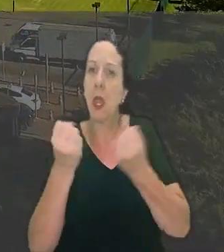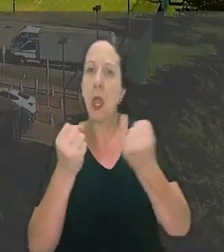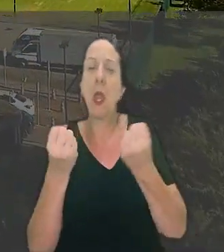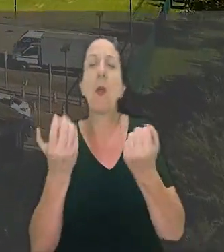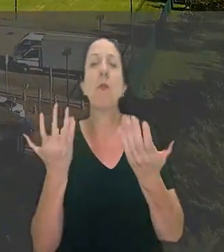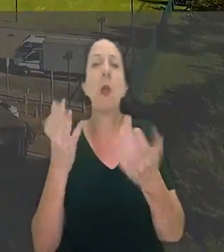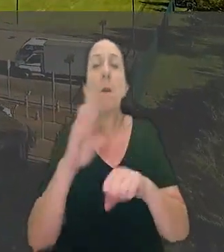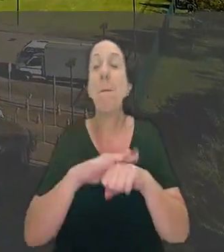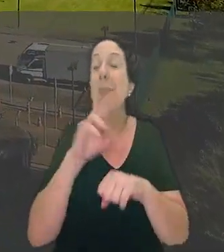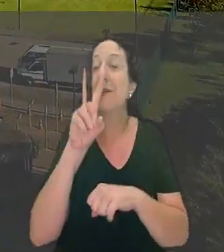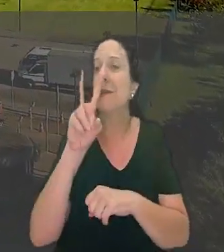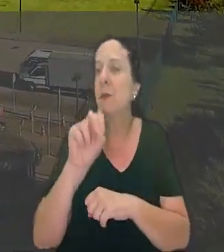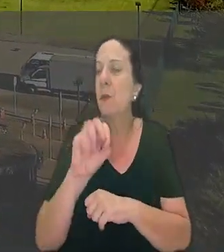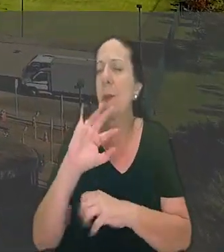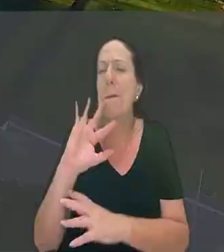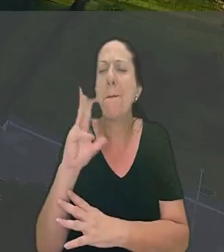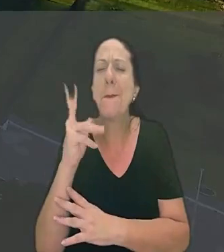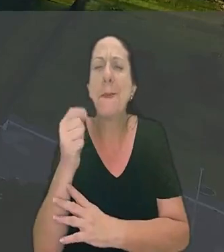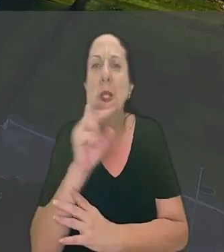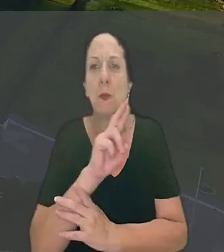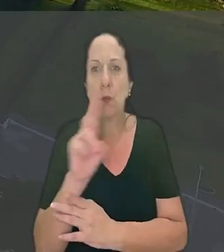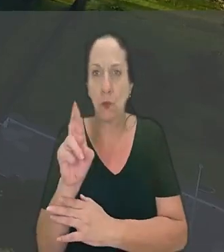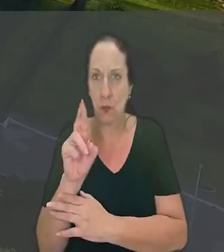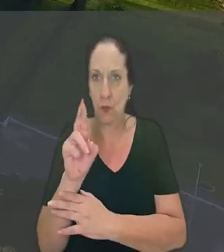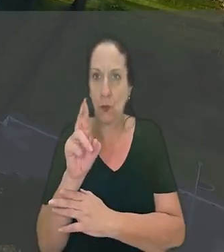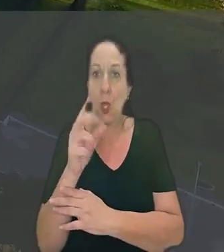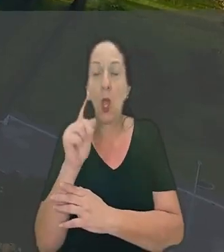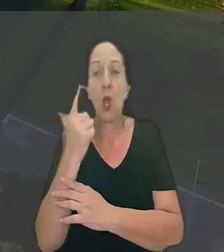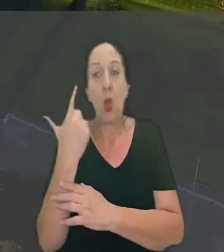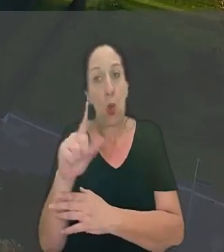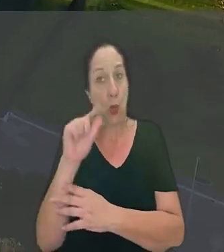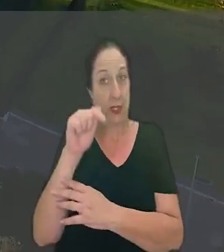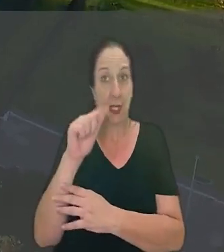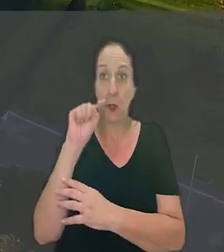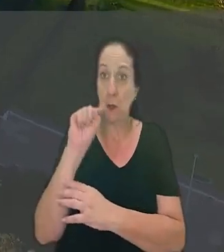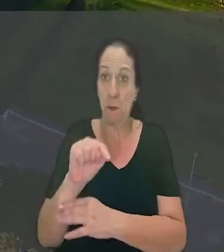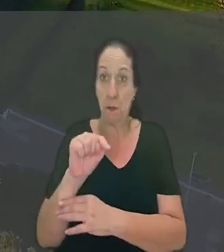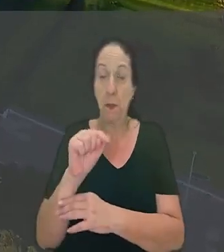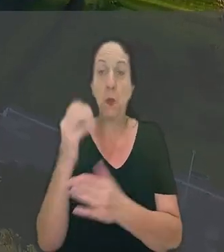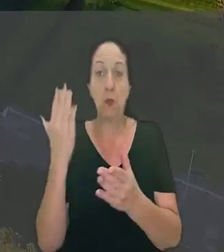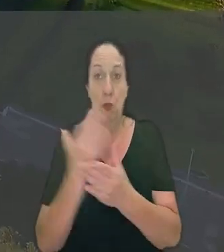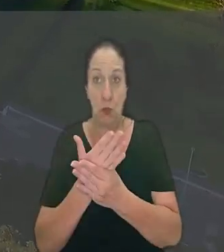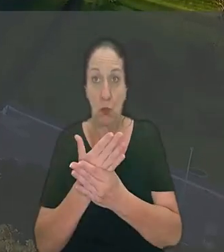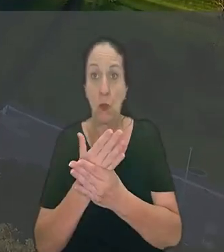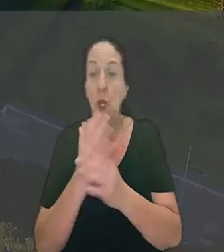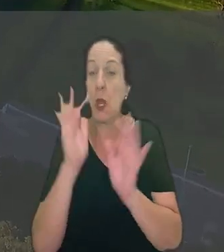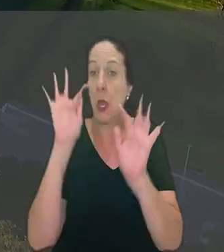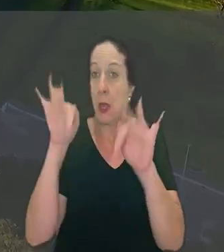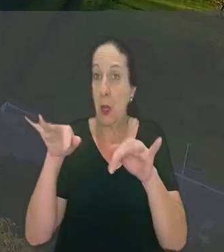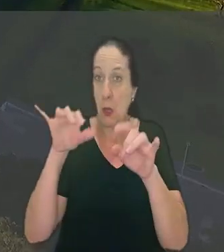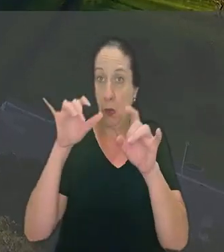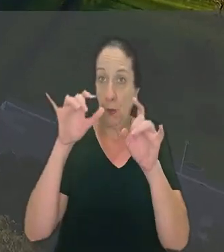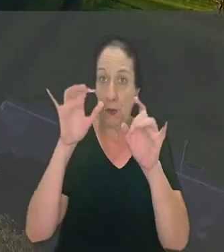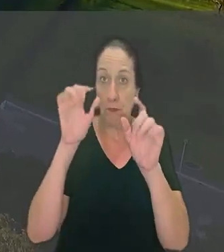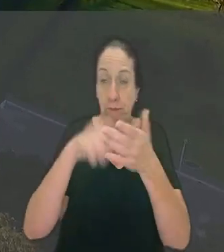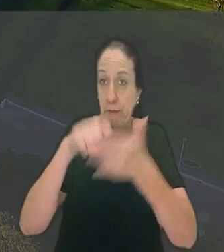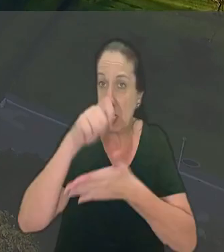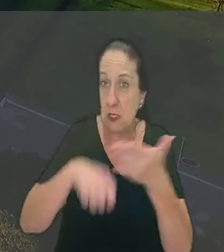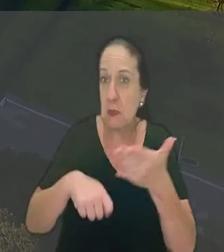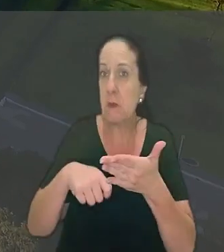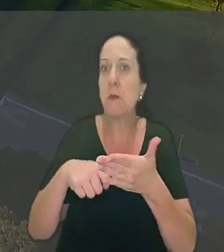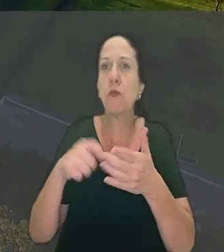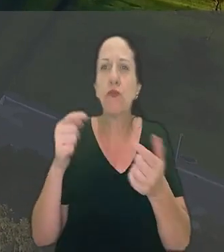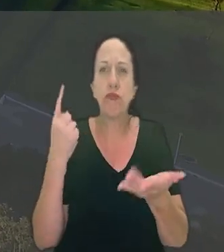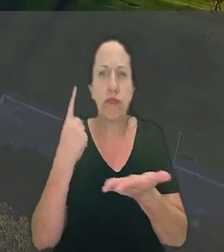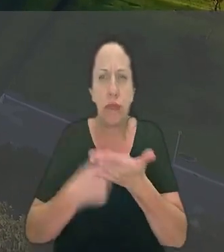Volkswagen envolveram mais de 50 milhões de reais. Outras 7.000 ações trabalhistas foram extintas após a assinatura